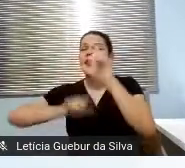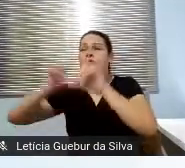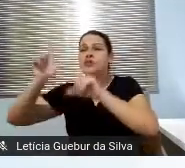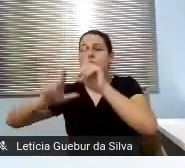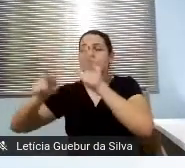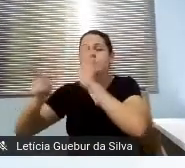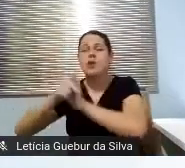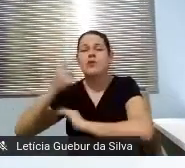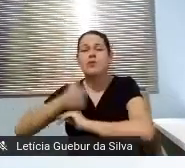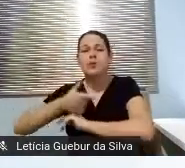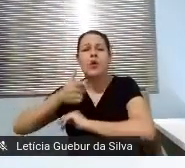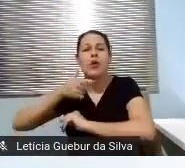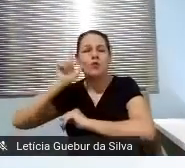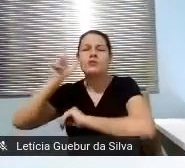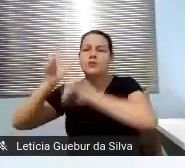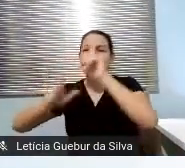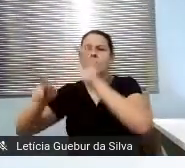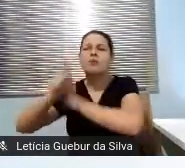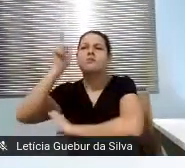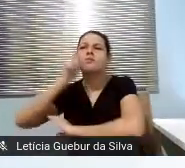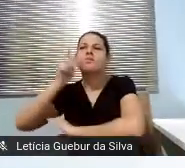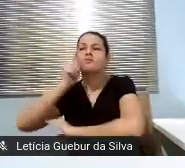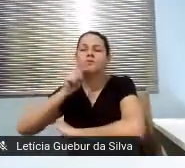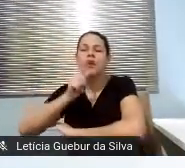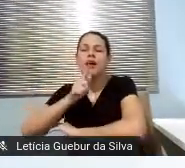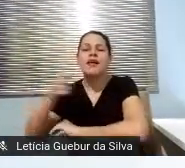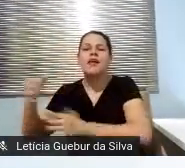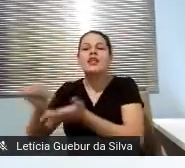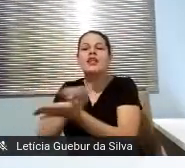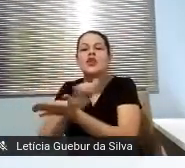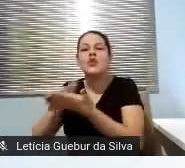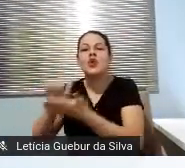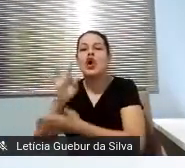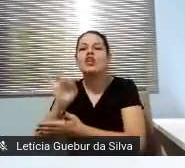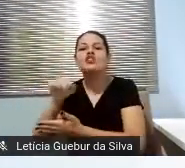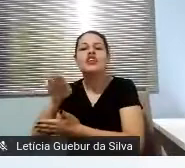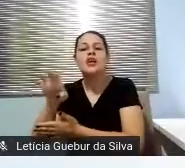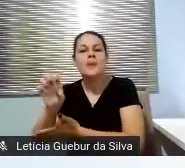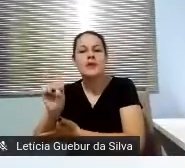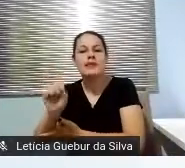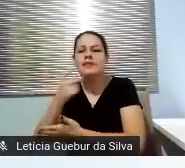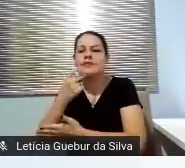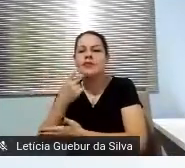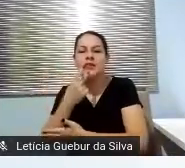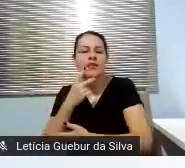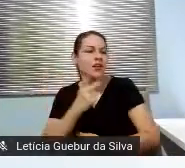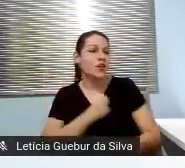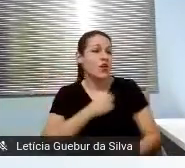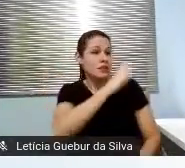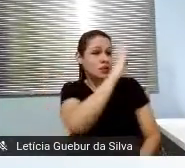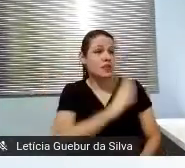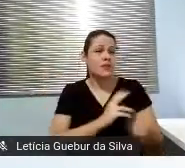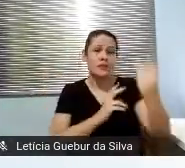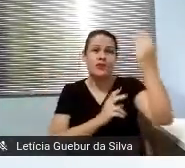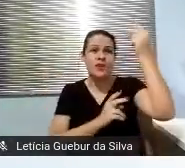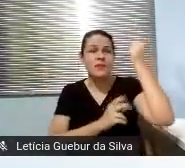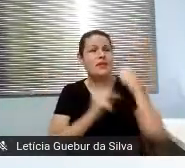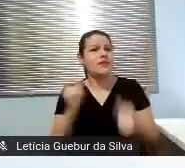que o ontem. Brasil, foi ontem, né? Que o Brasil já esteve no posto de um dos melhores países